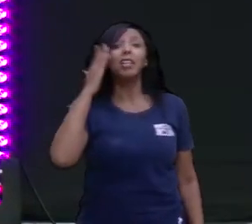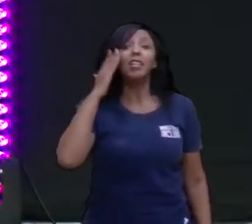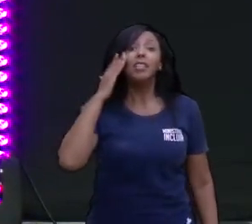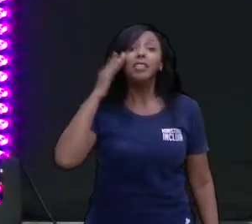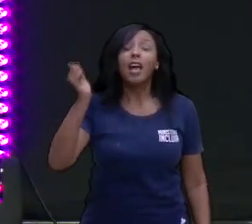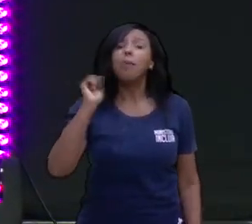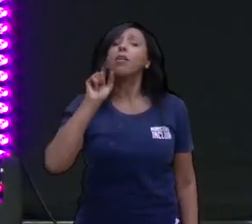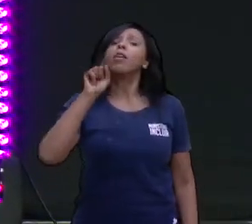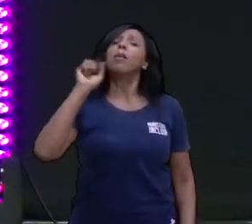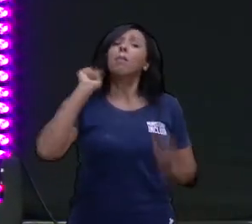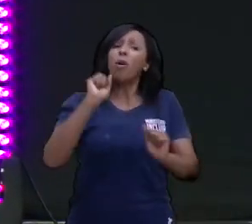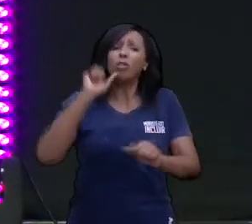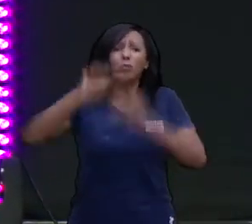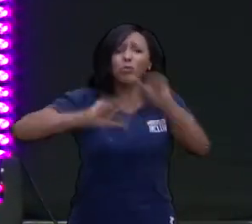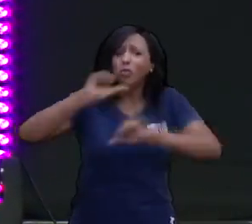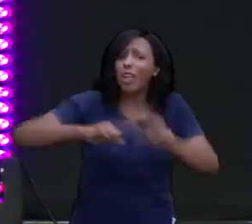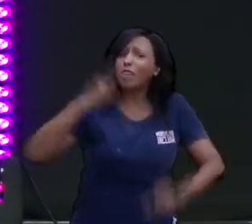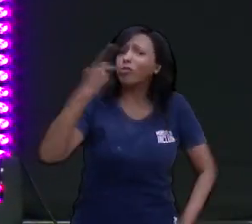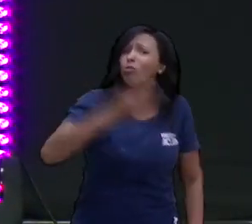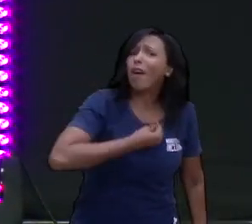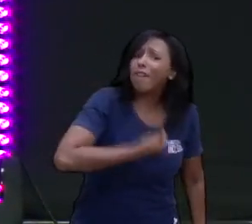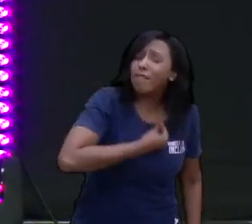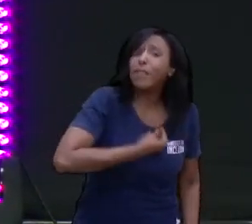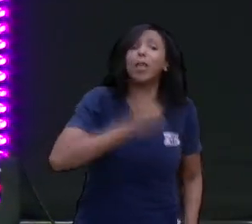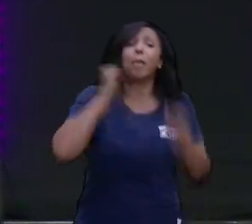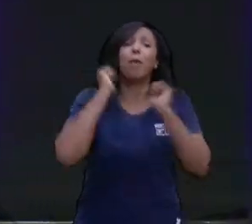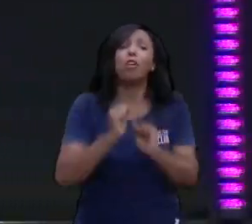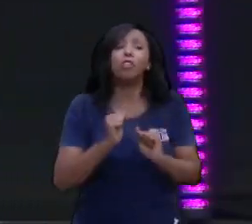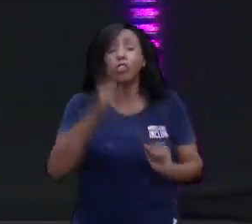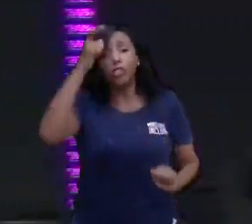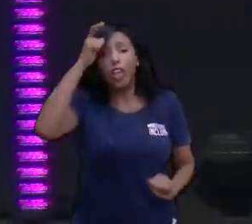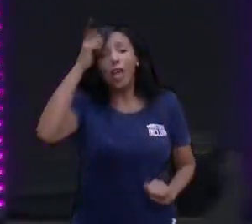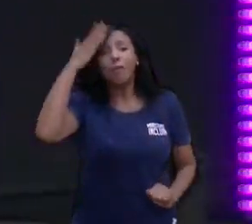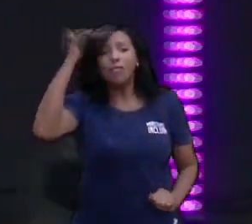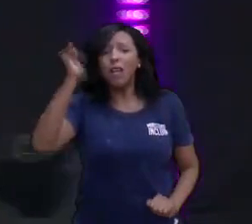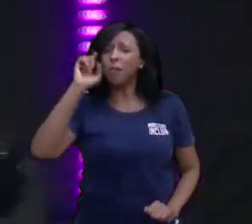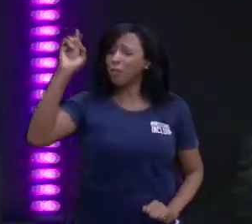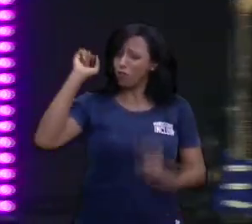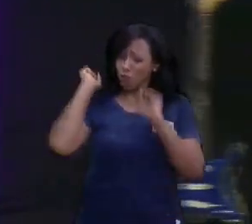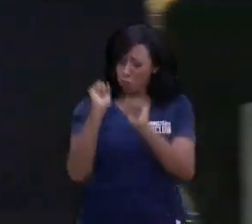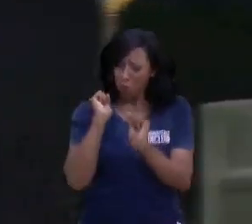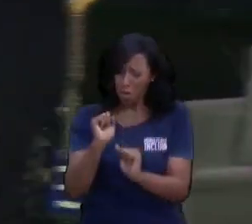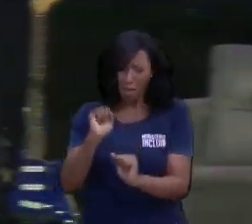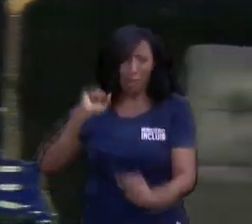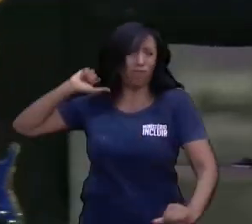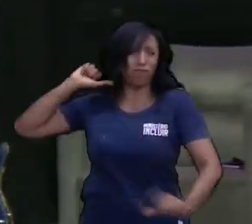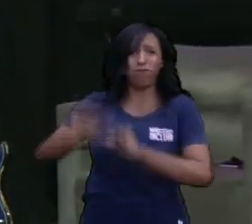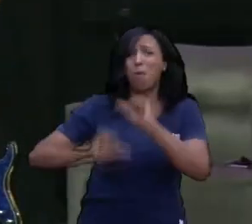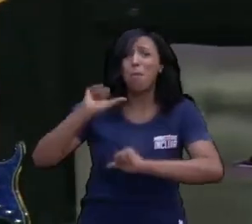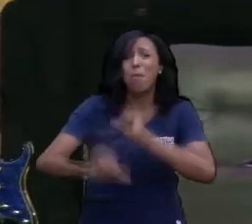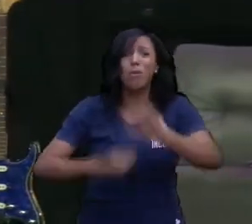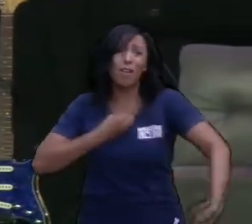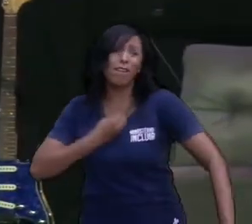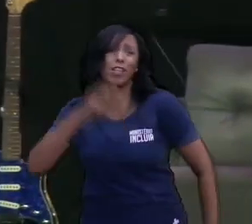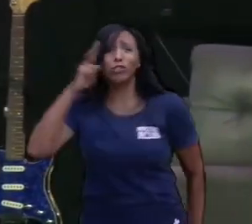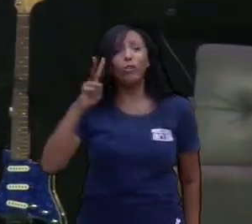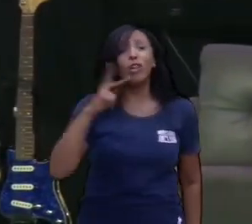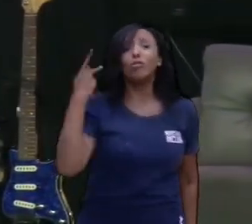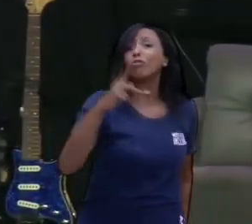para noite Deus muda tudo pela sua glória e sabe que o poder de Deus pode mudar a tua história no